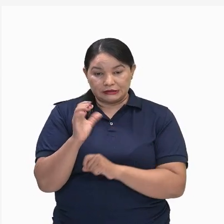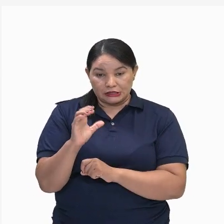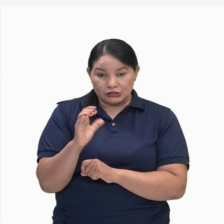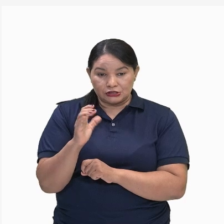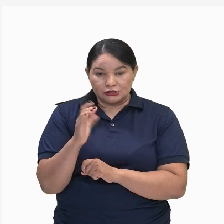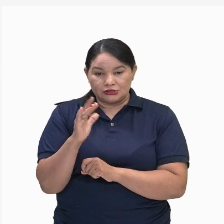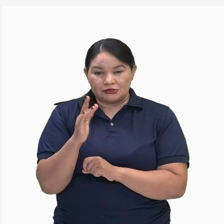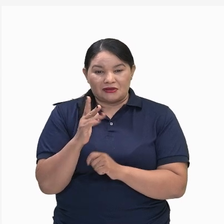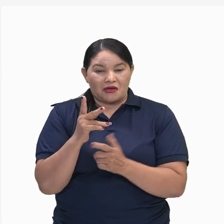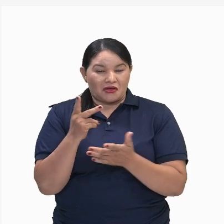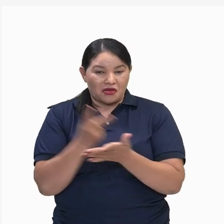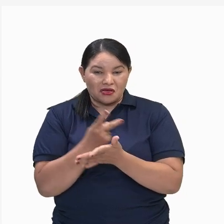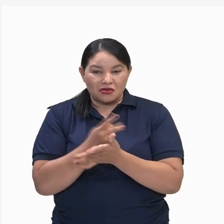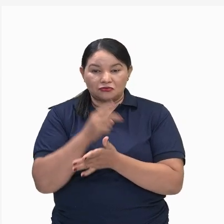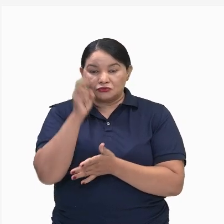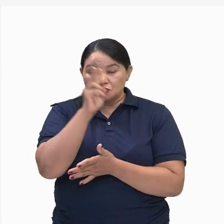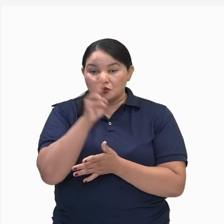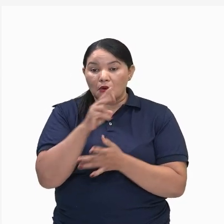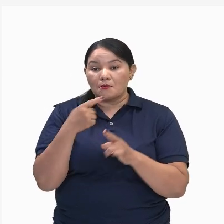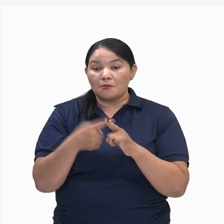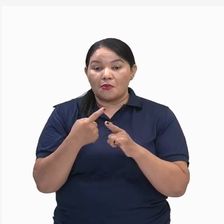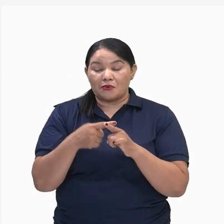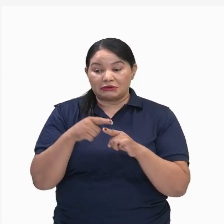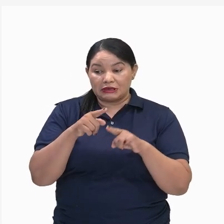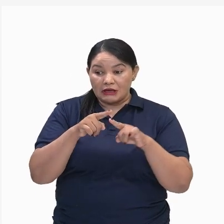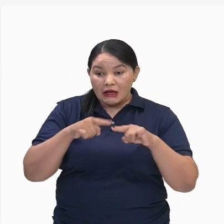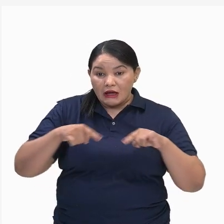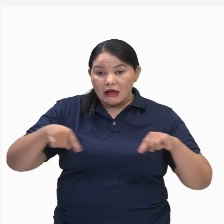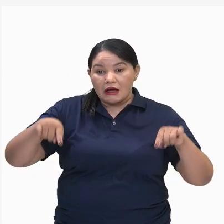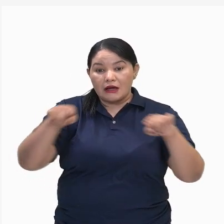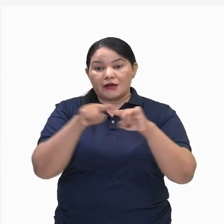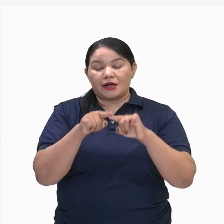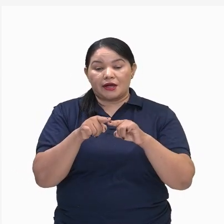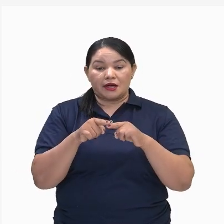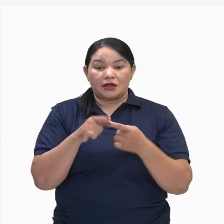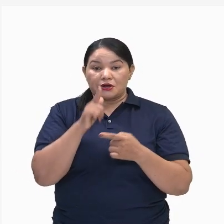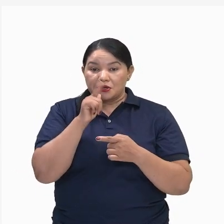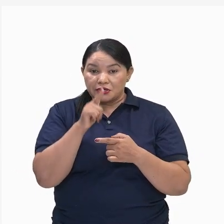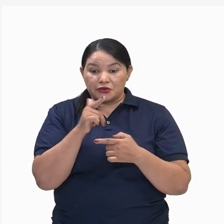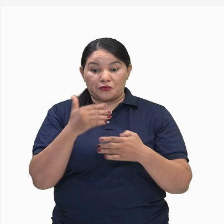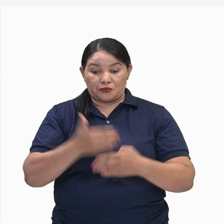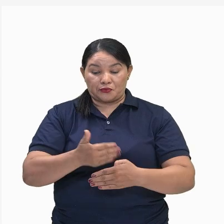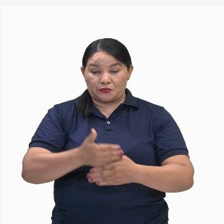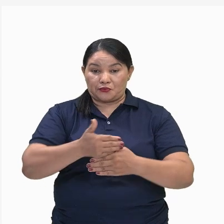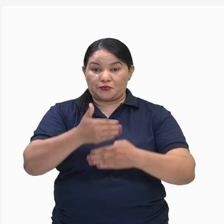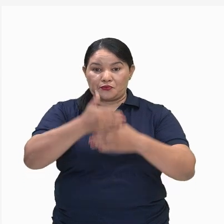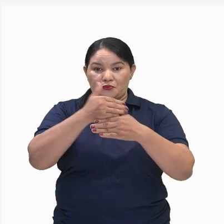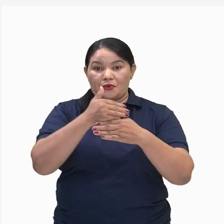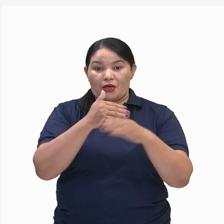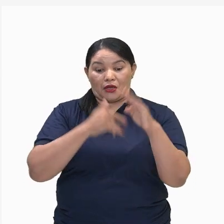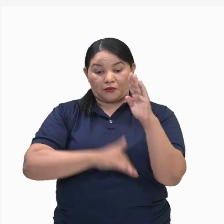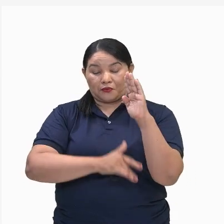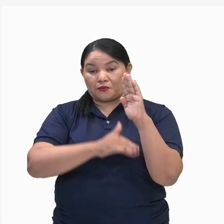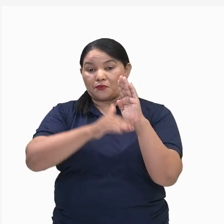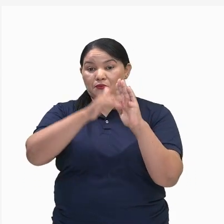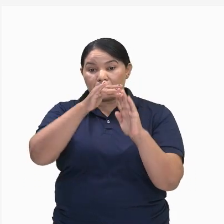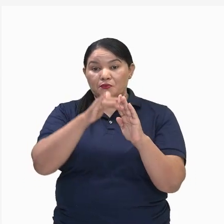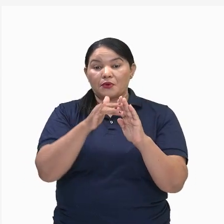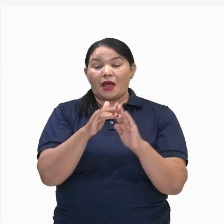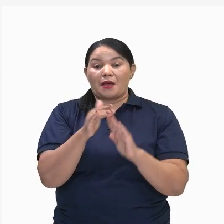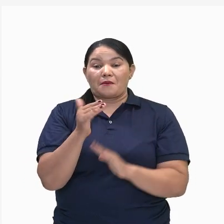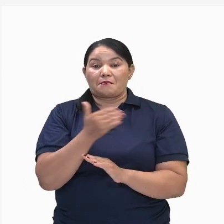porque toda aquela área que foi represada do rio, né, que foi alagada, ela gerou a morte de